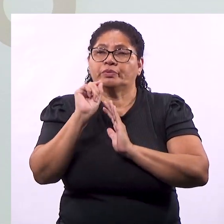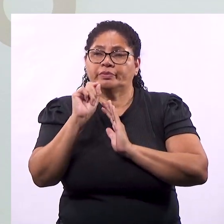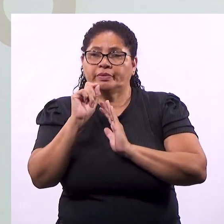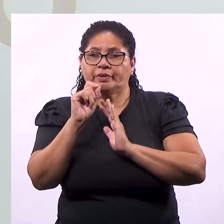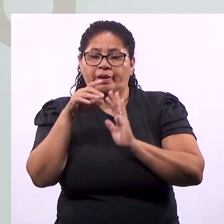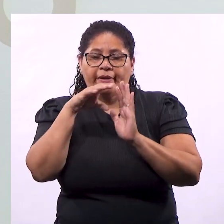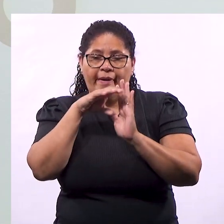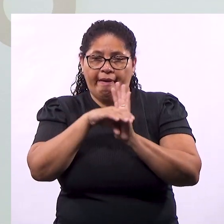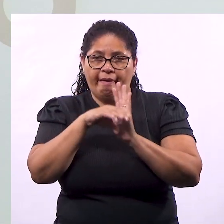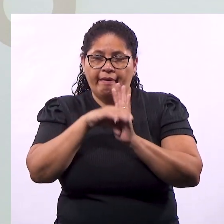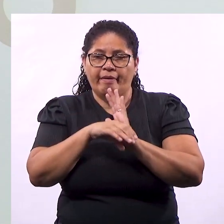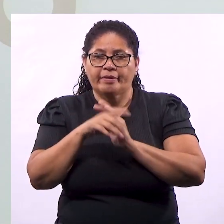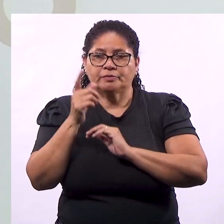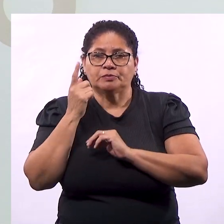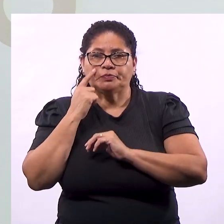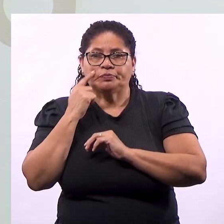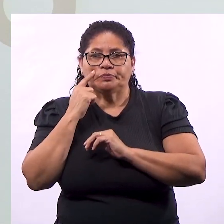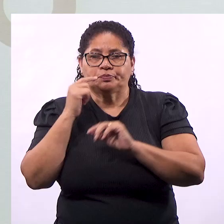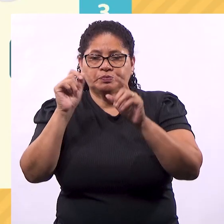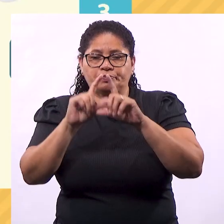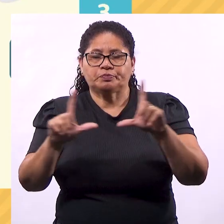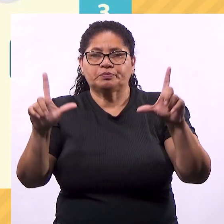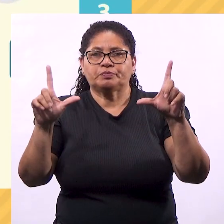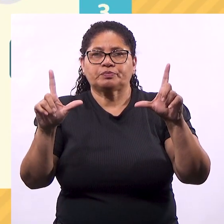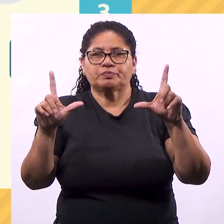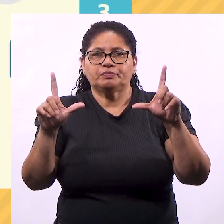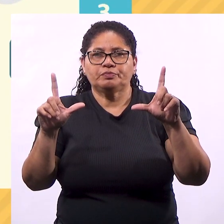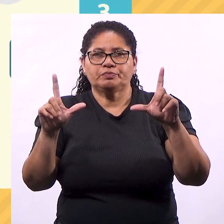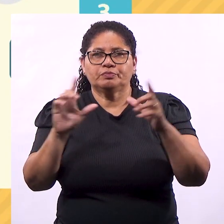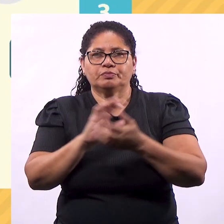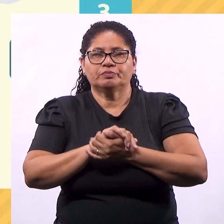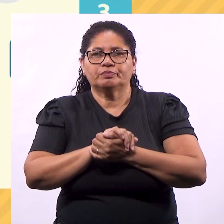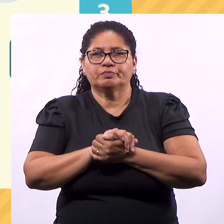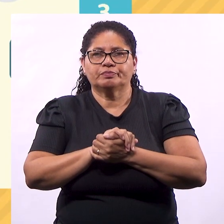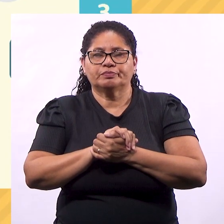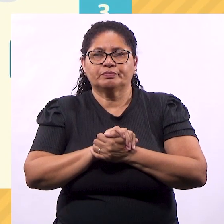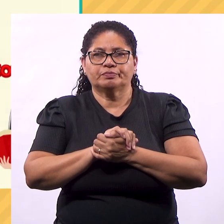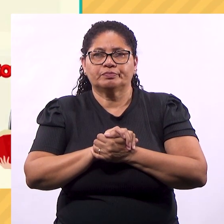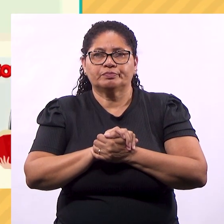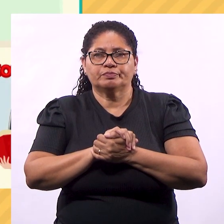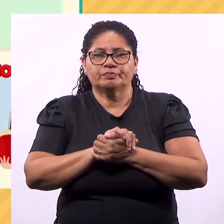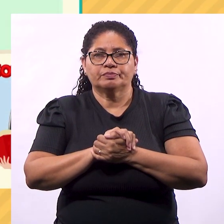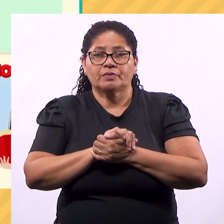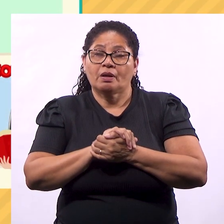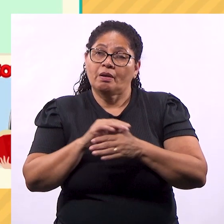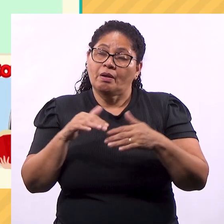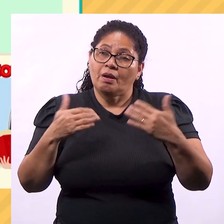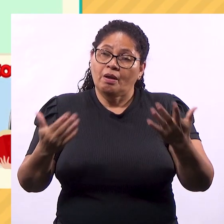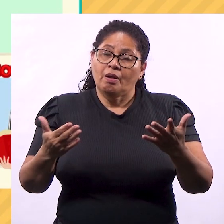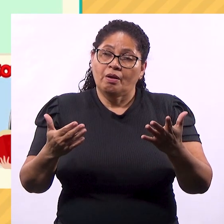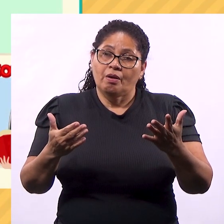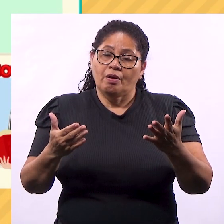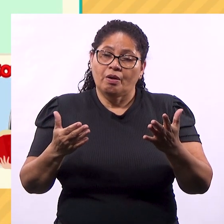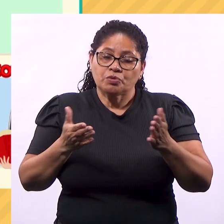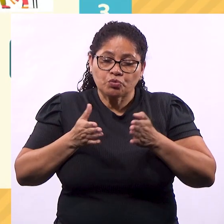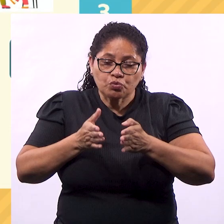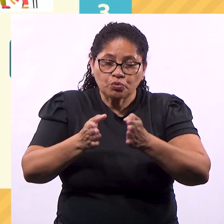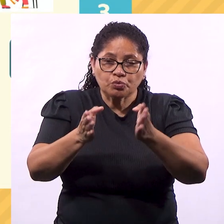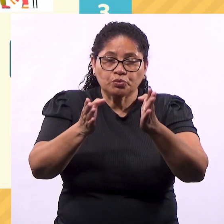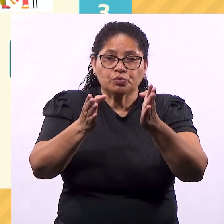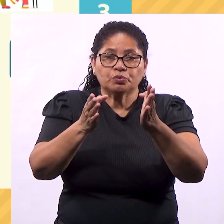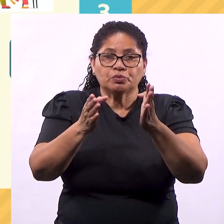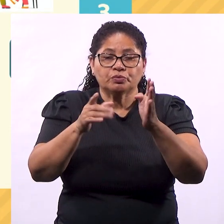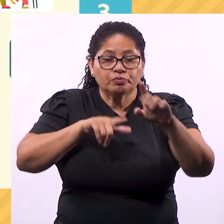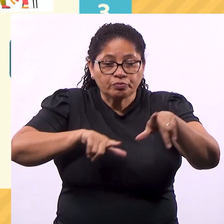o que que é o roteiro conceitual Então vamos ver aqui na tela interativo o que que esse roteiro conceitual bom esse roteiro conceitual